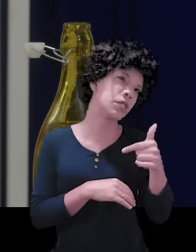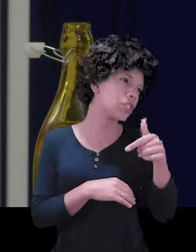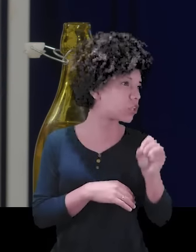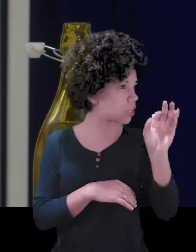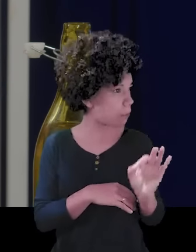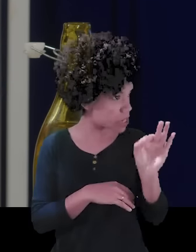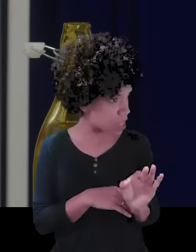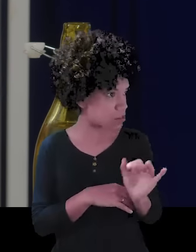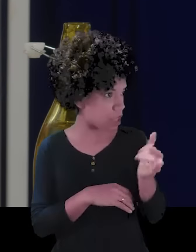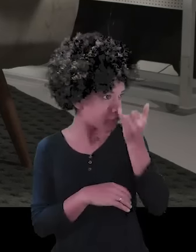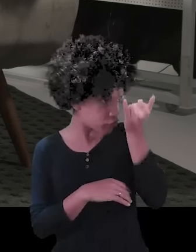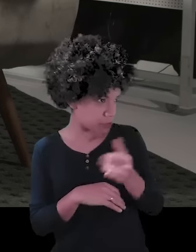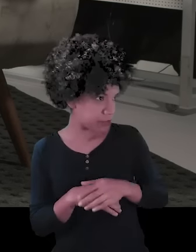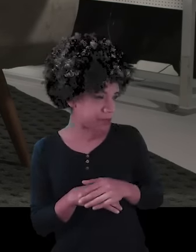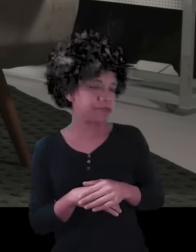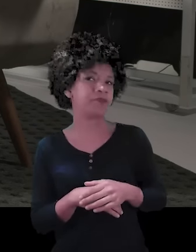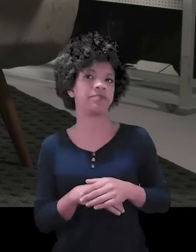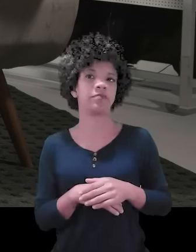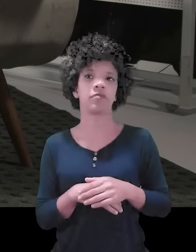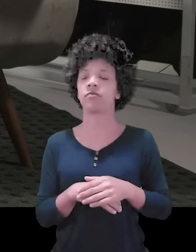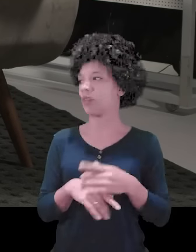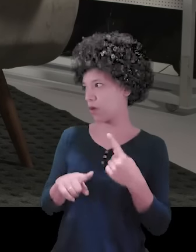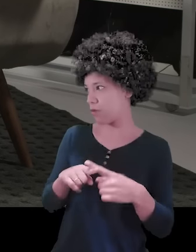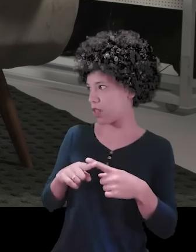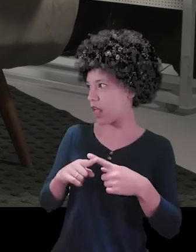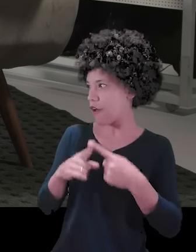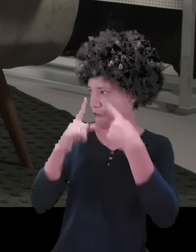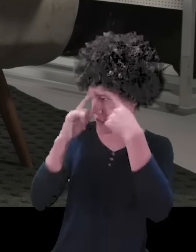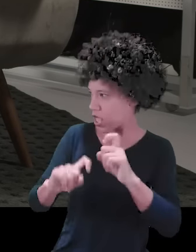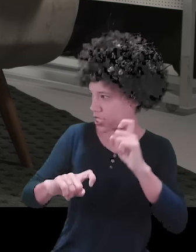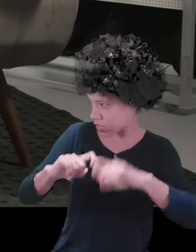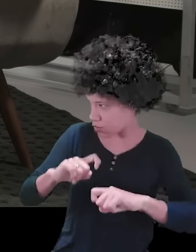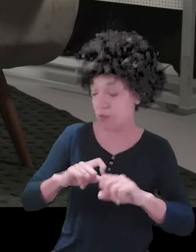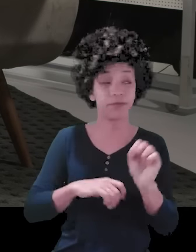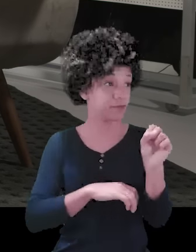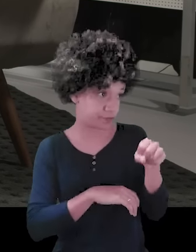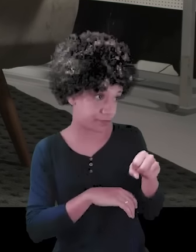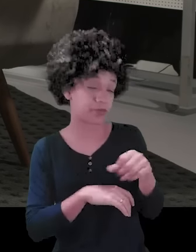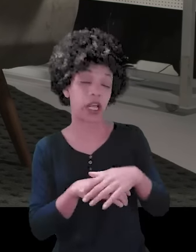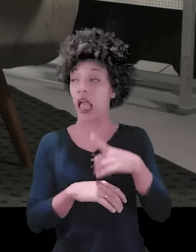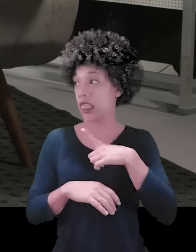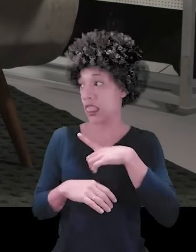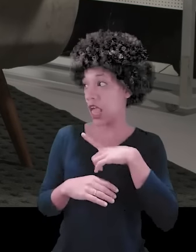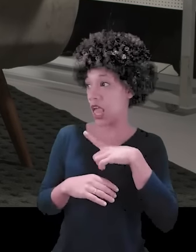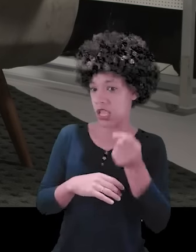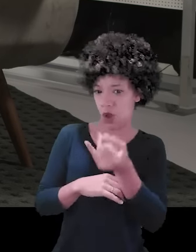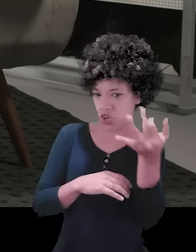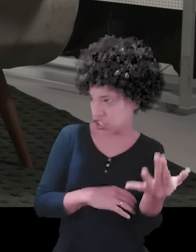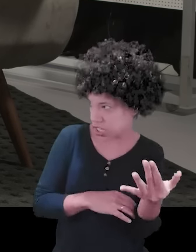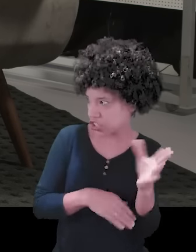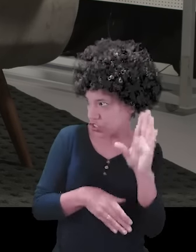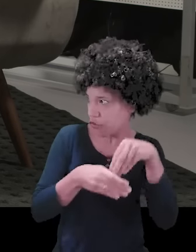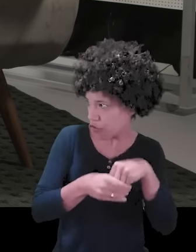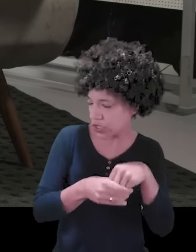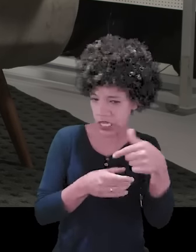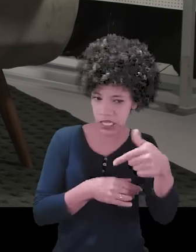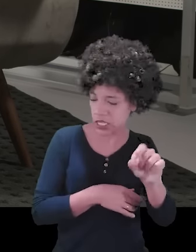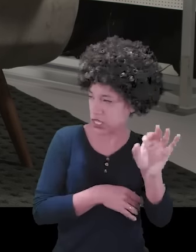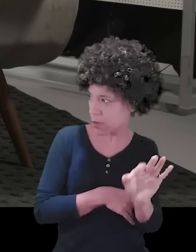menos setenta por cento das vítimas de exploração sexual exatamente elas são envolvidas nesse número montante aí tá dizendo